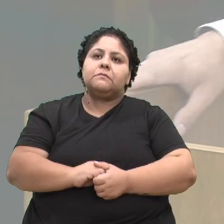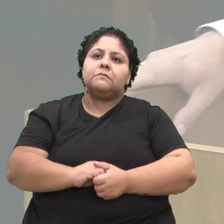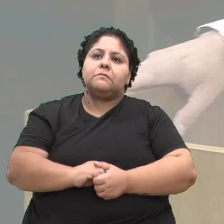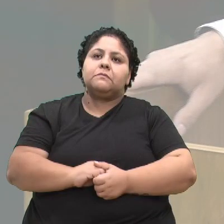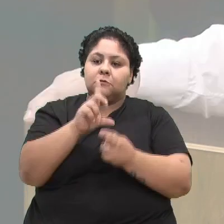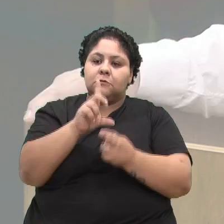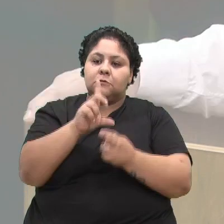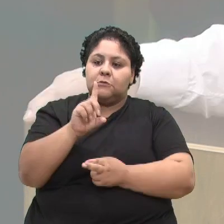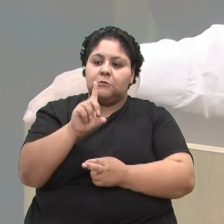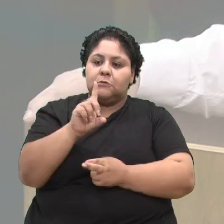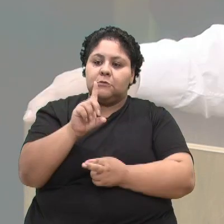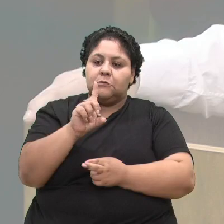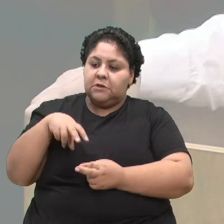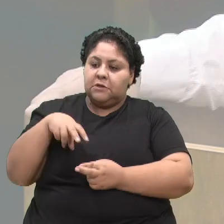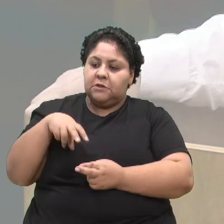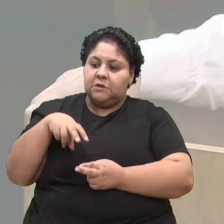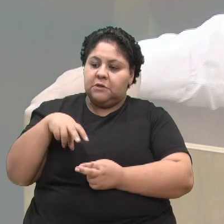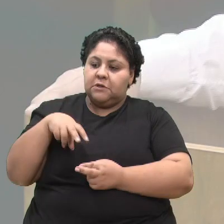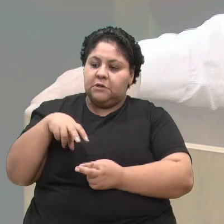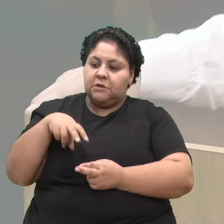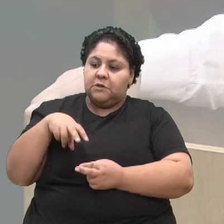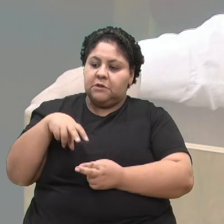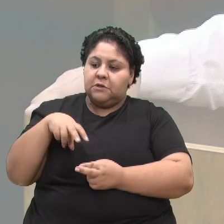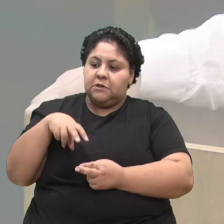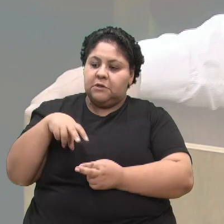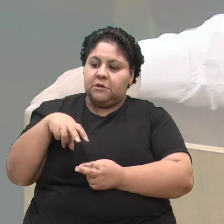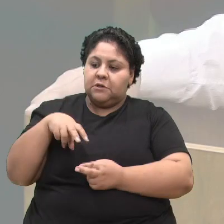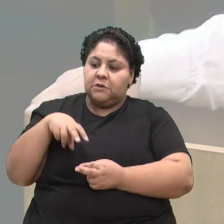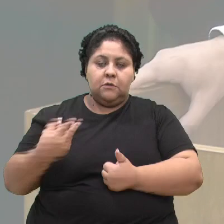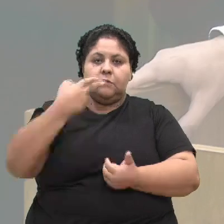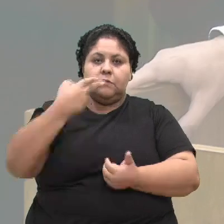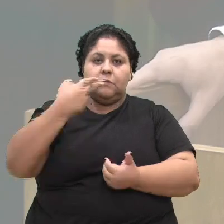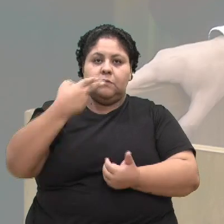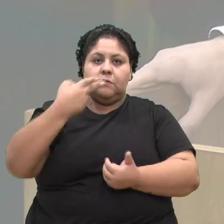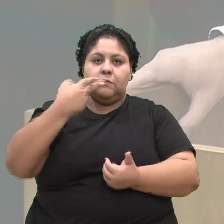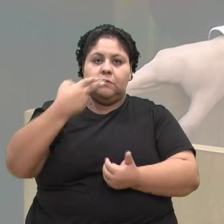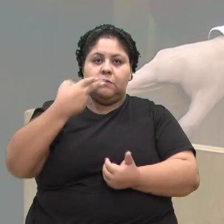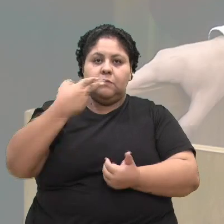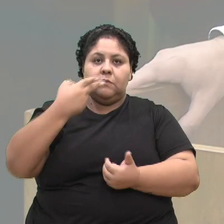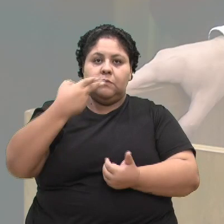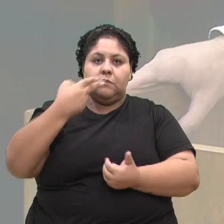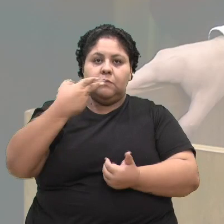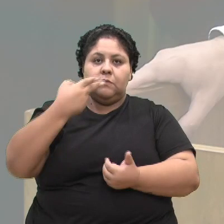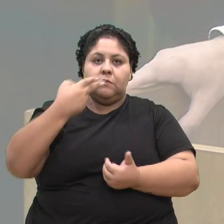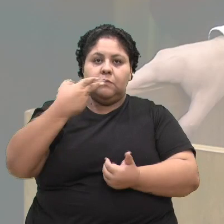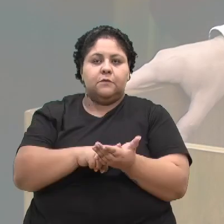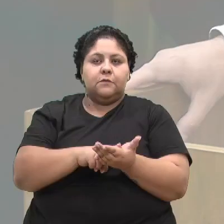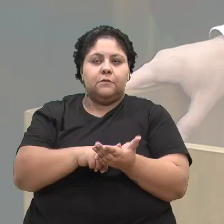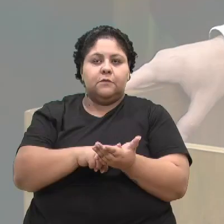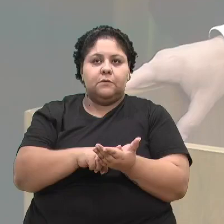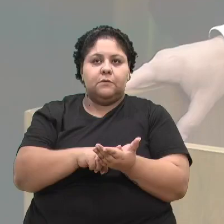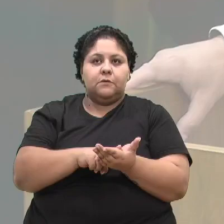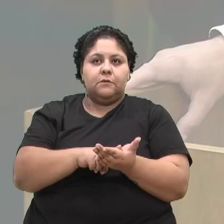DENIT, juntamente com o deputado estadual Nerio Carteiro, aonde que foi